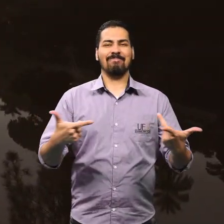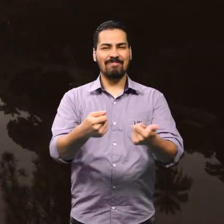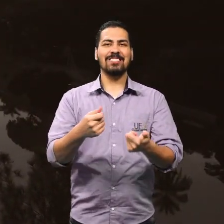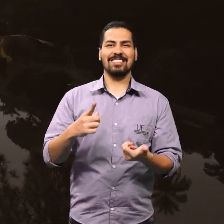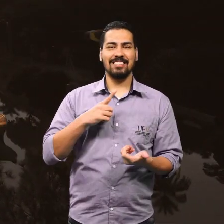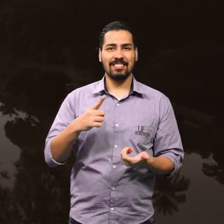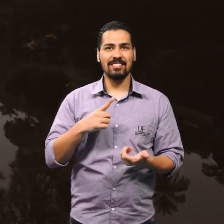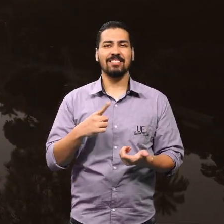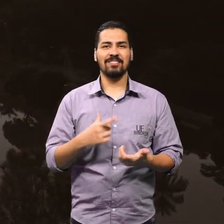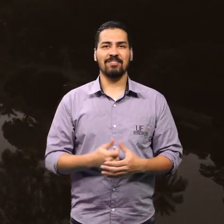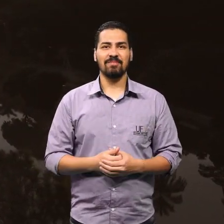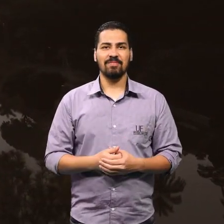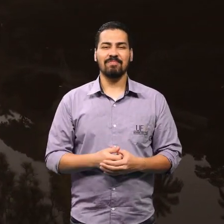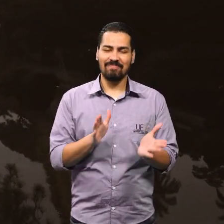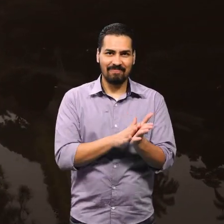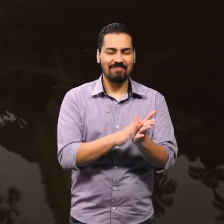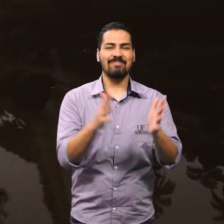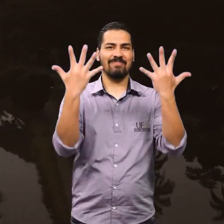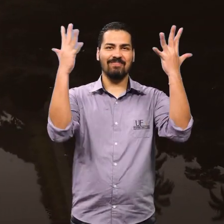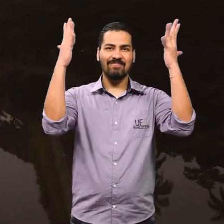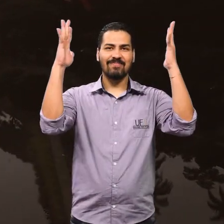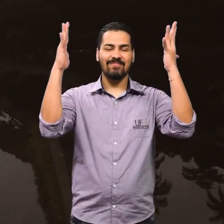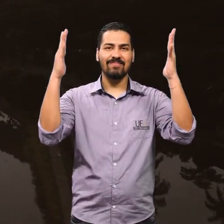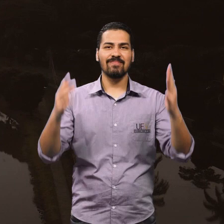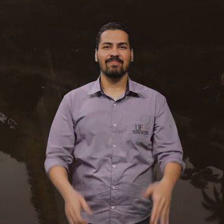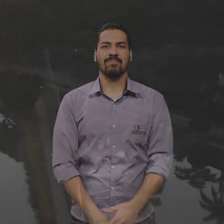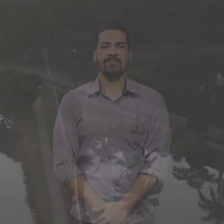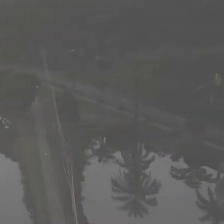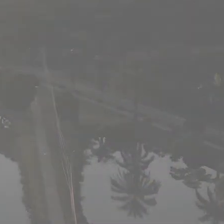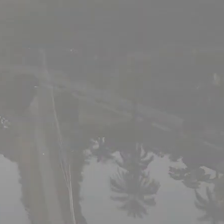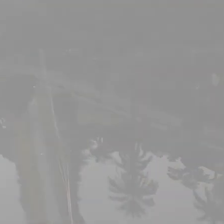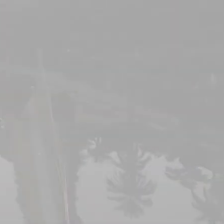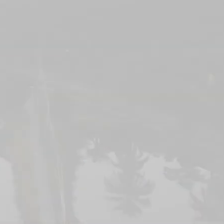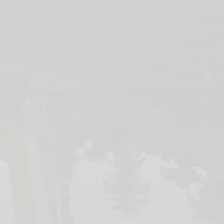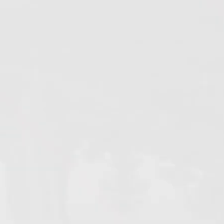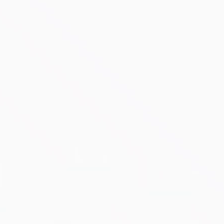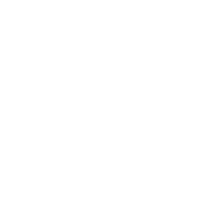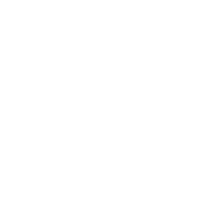excelência os capítulos de sua história. Parabéns, UFV!